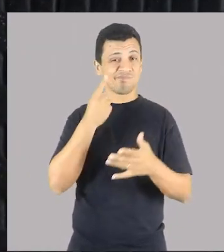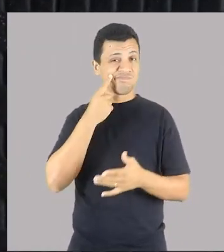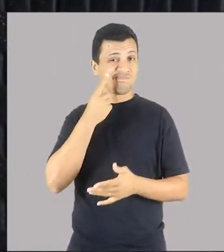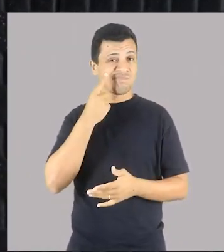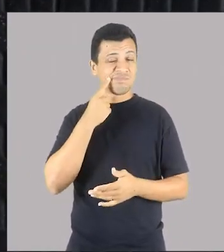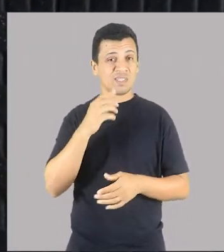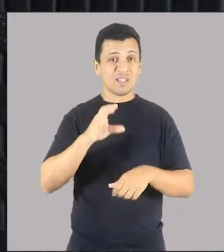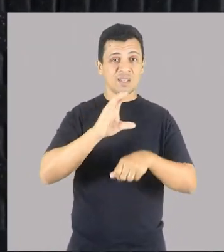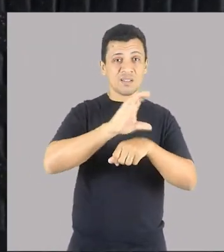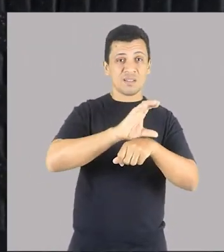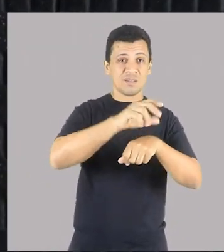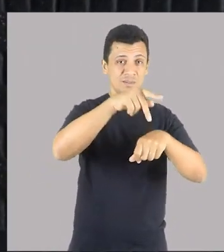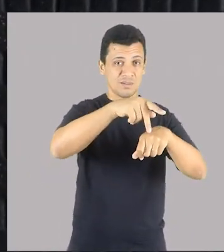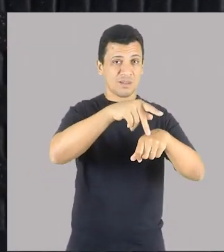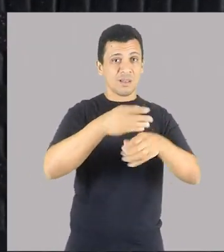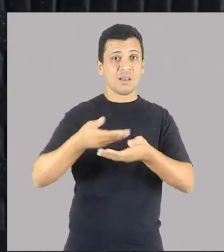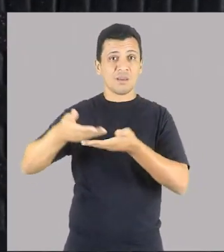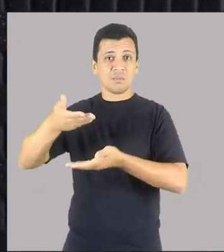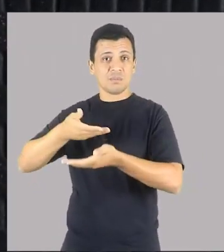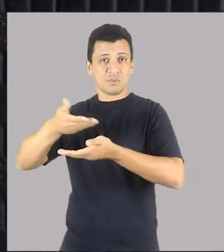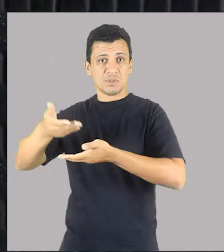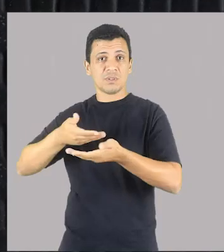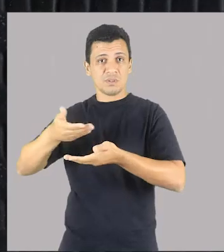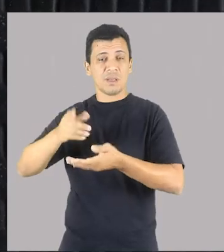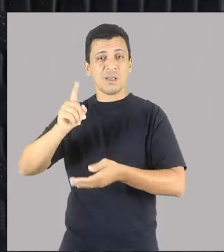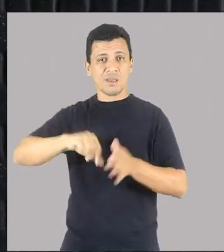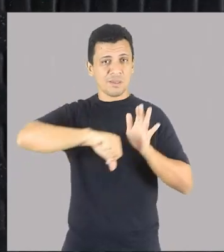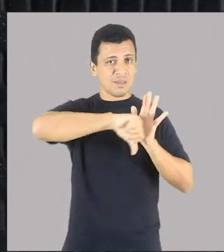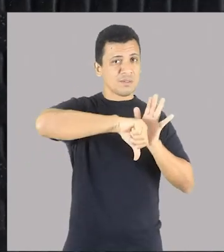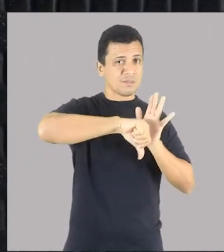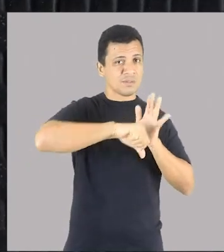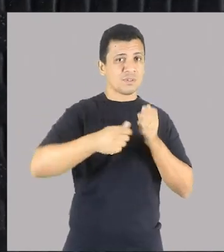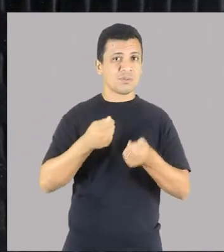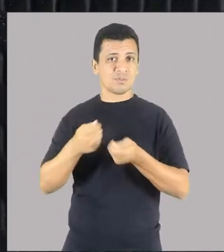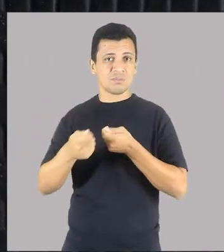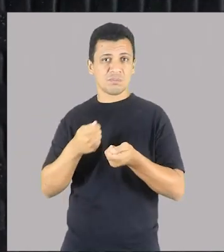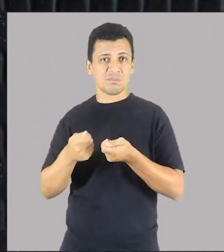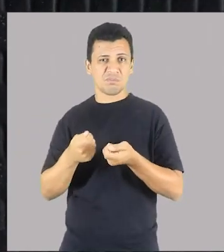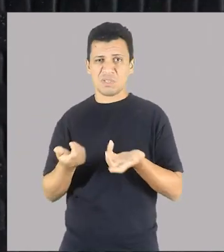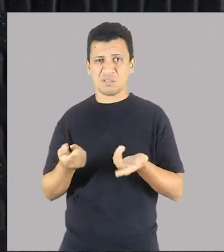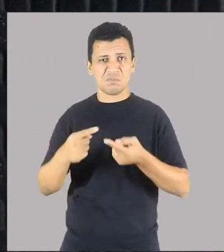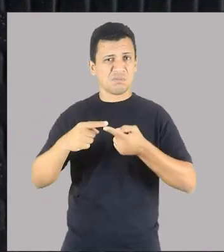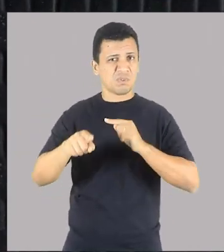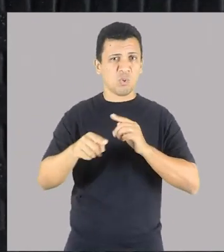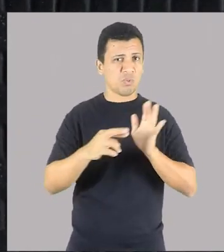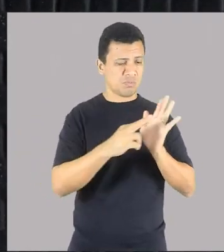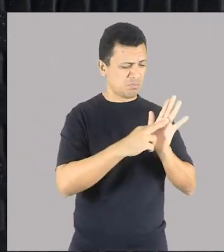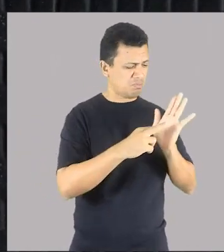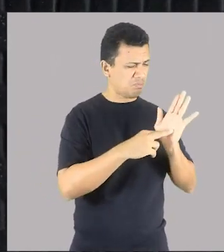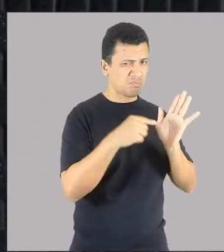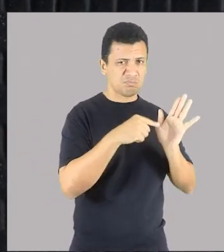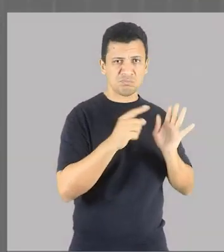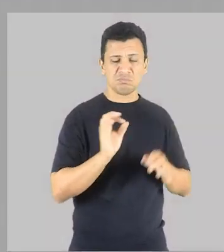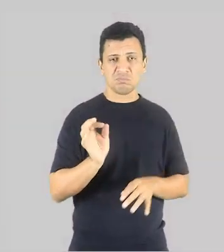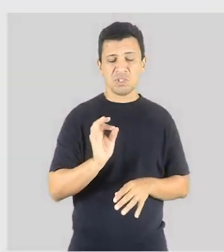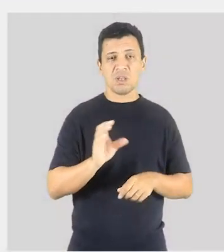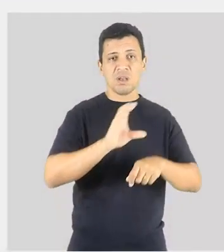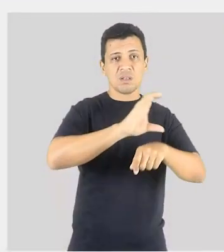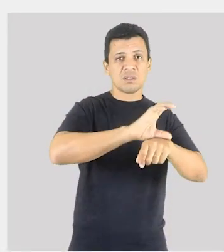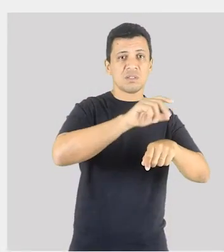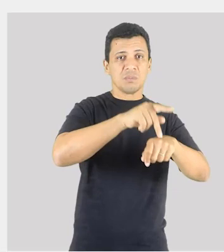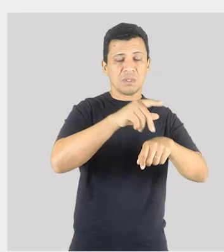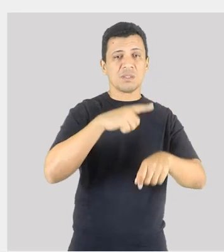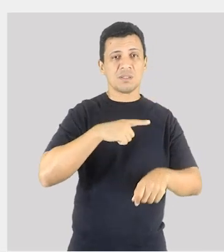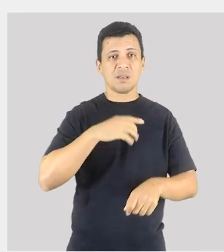Código Penal é aplicado aos ilícitos administrativos, mas não circunscrito a regulamentos, tá? O próprio Código Penal tem essa